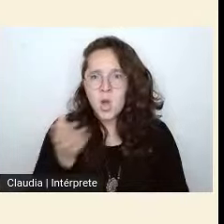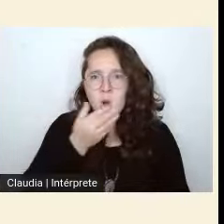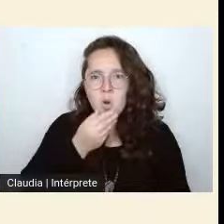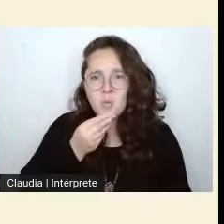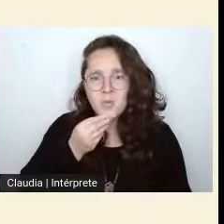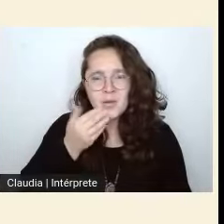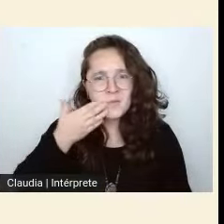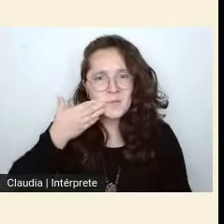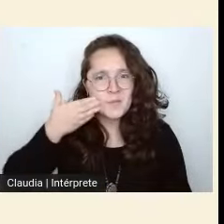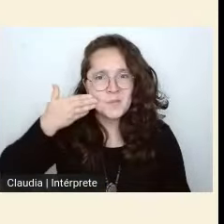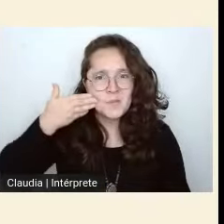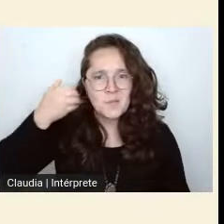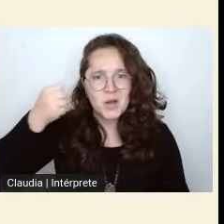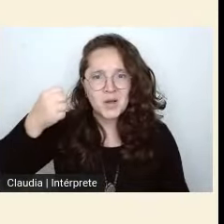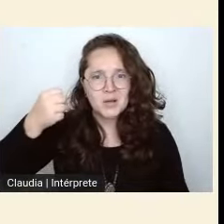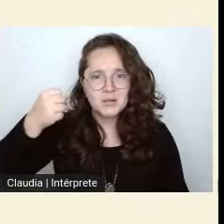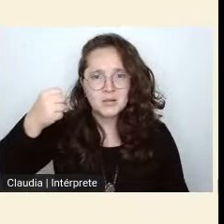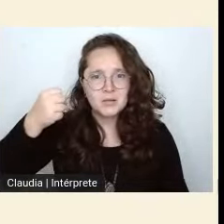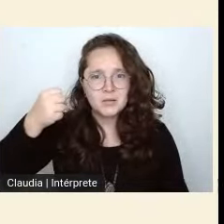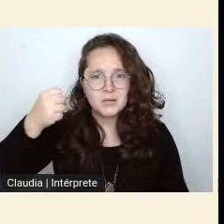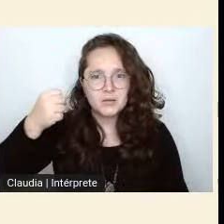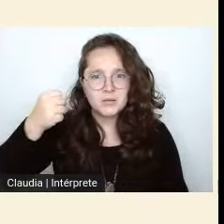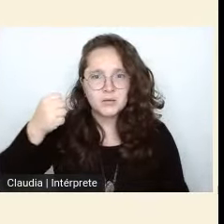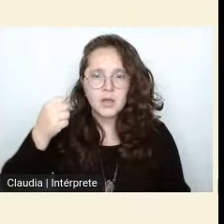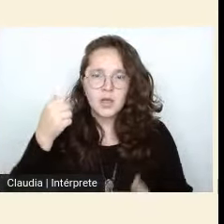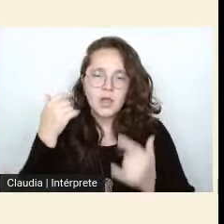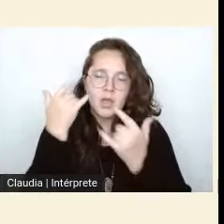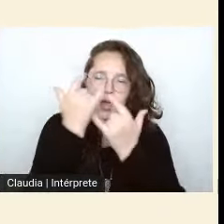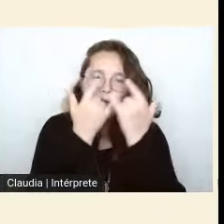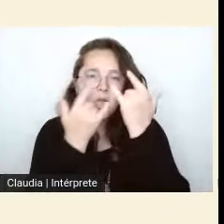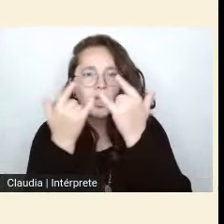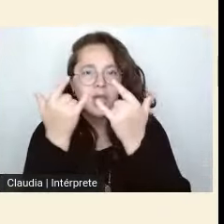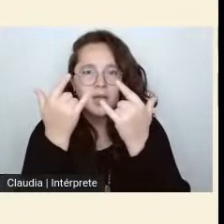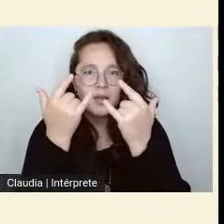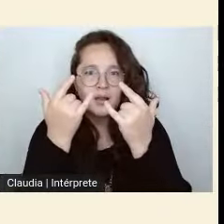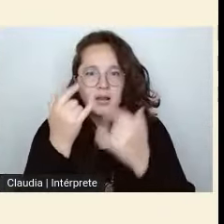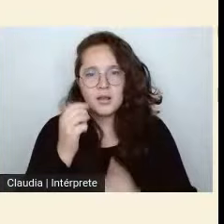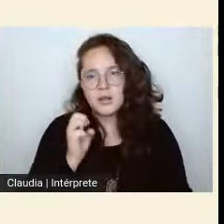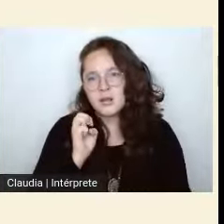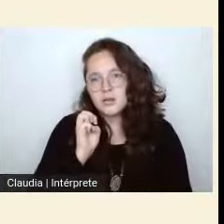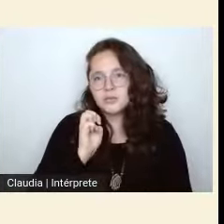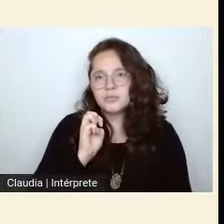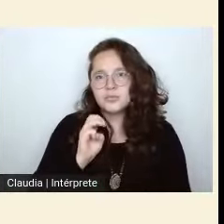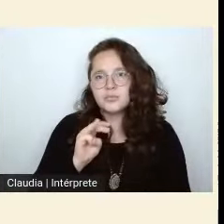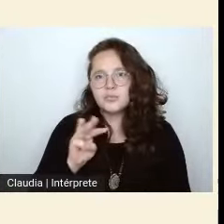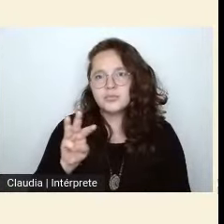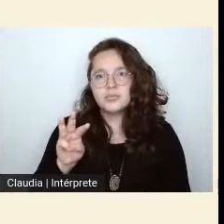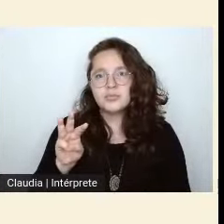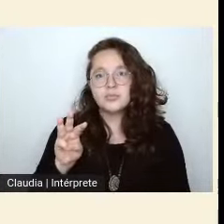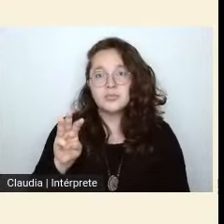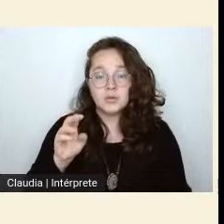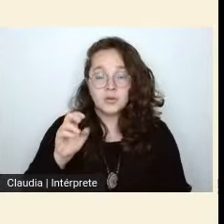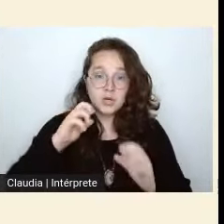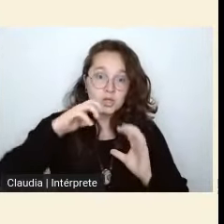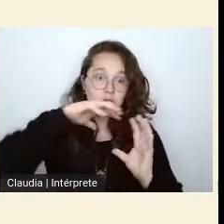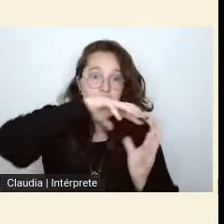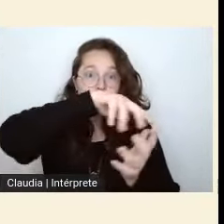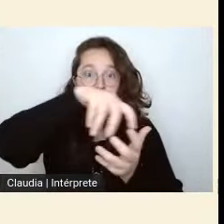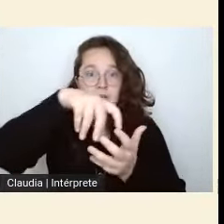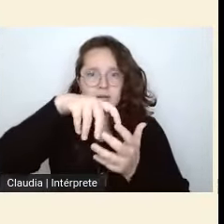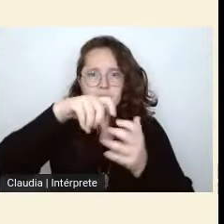Sensualidade, entrelinhas, malícia, geografia e clima,